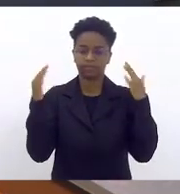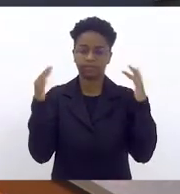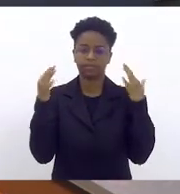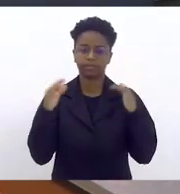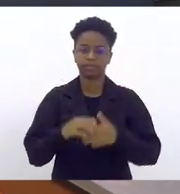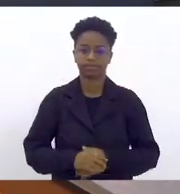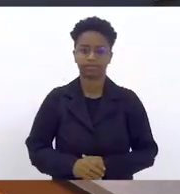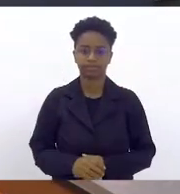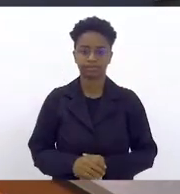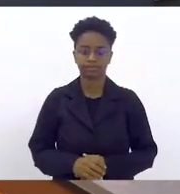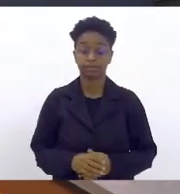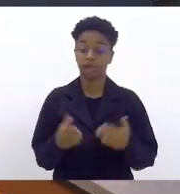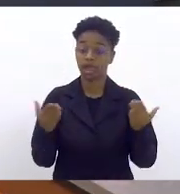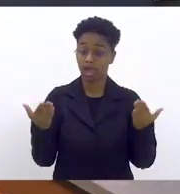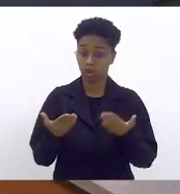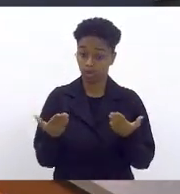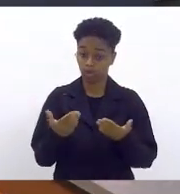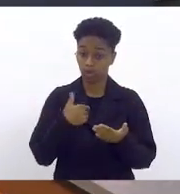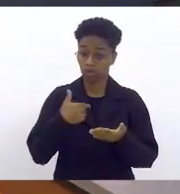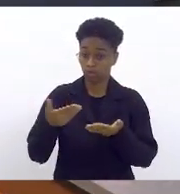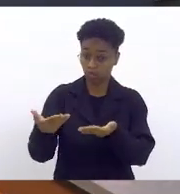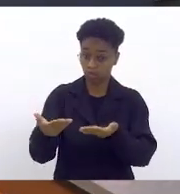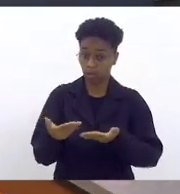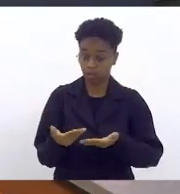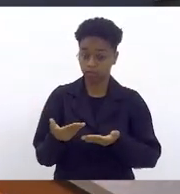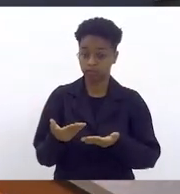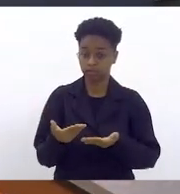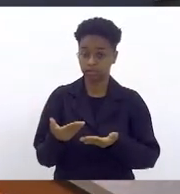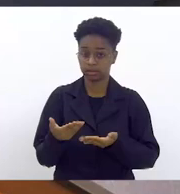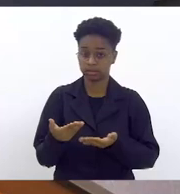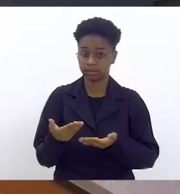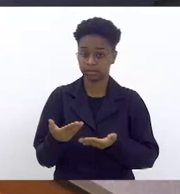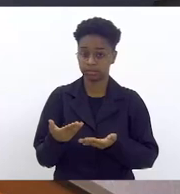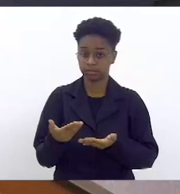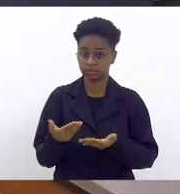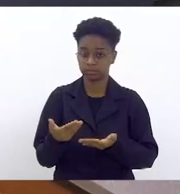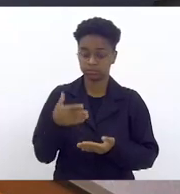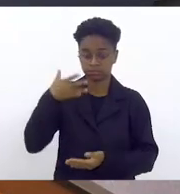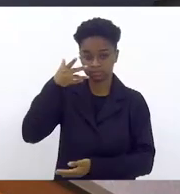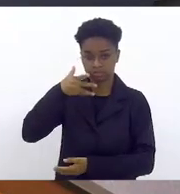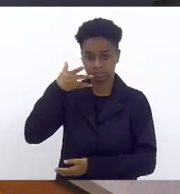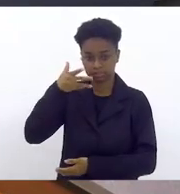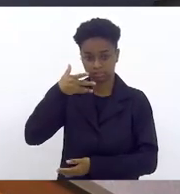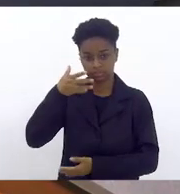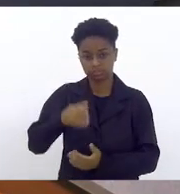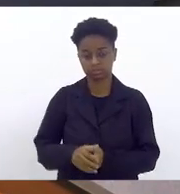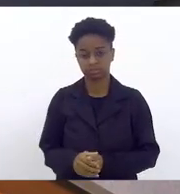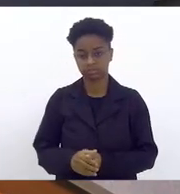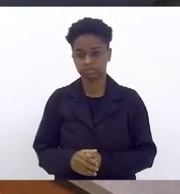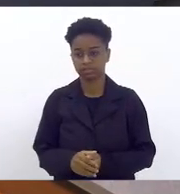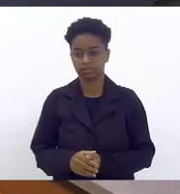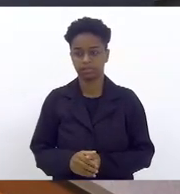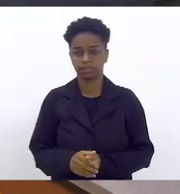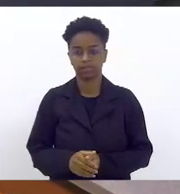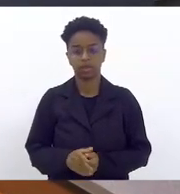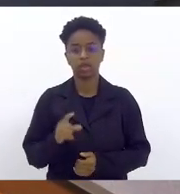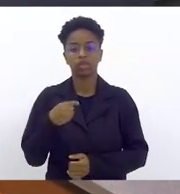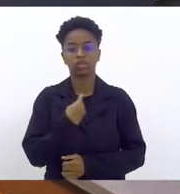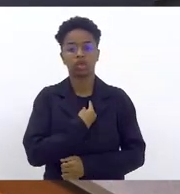nesse momento eu gostaria de convidar para fazer o uso da palavra né nosso querido